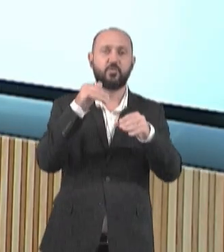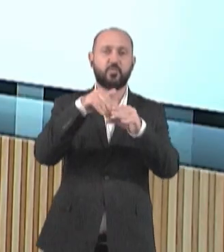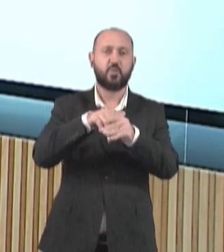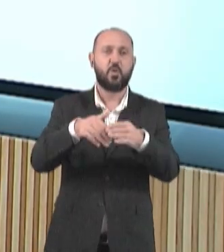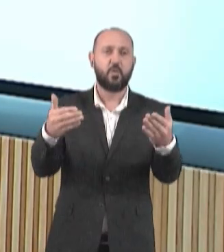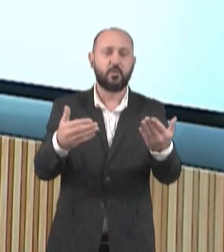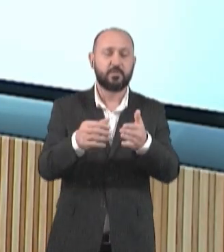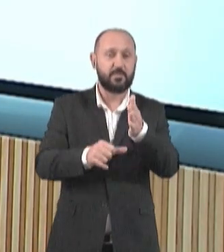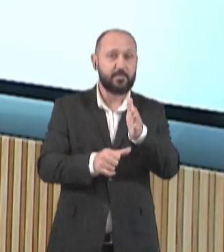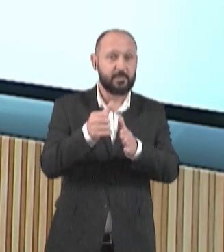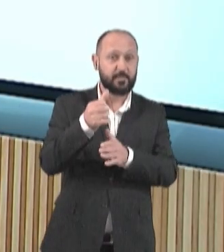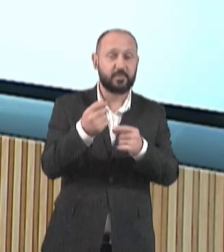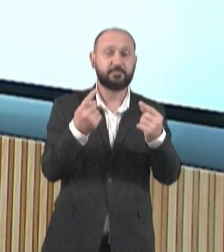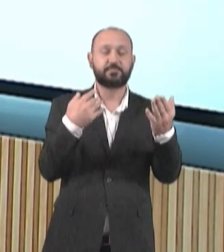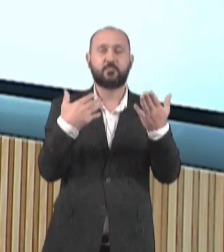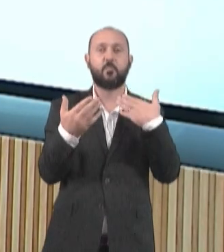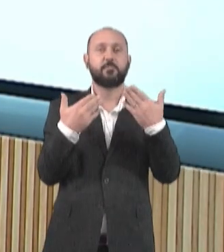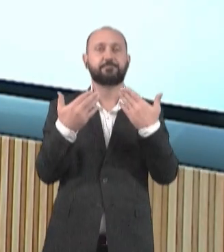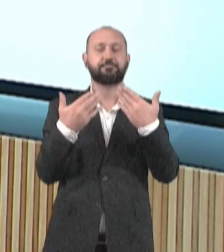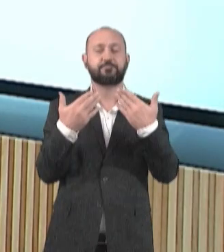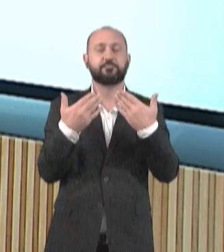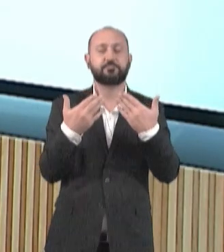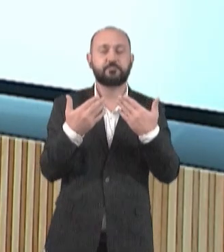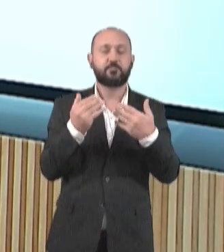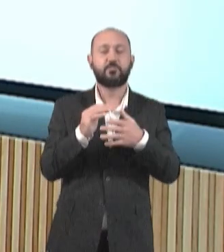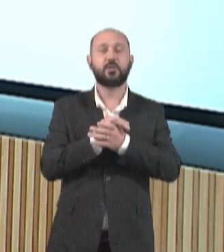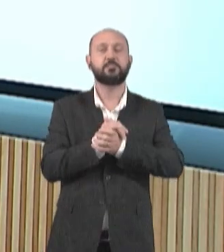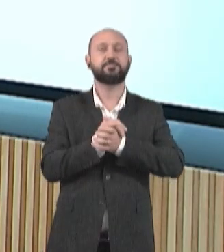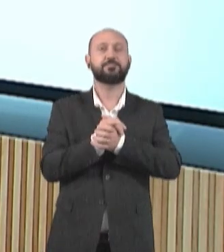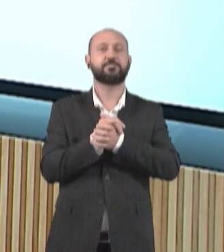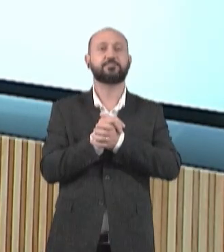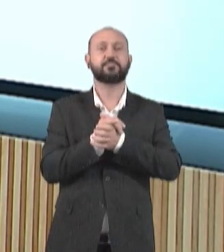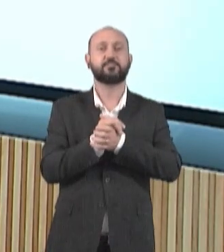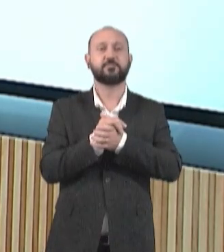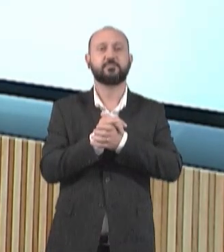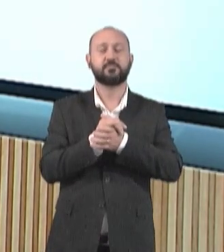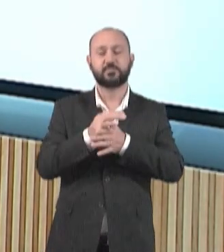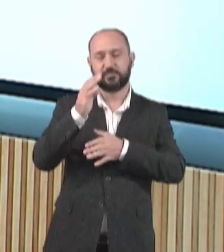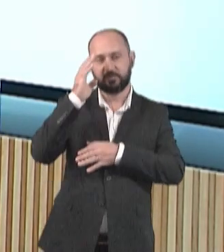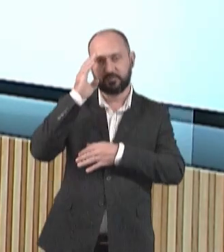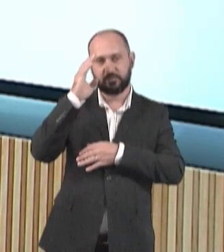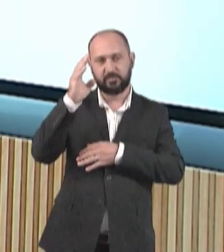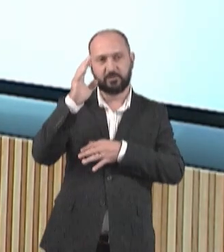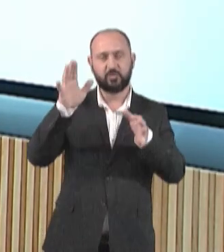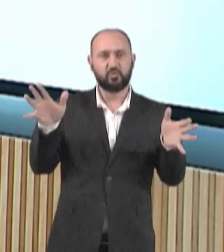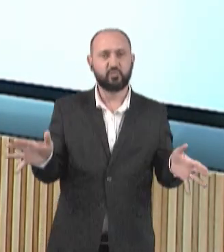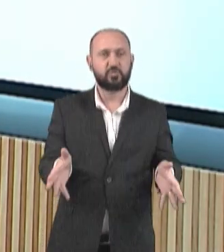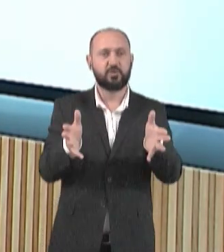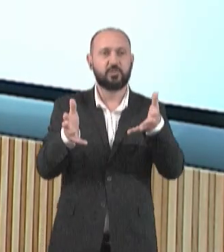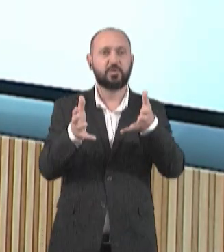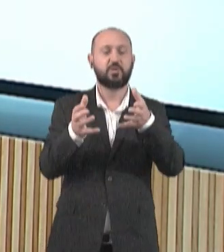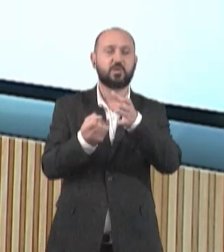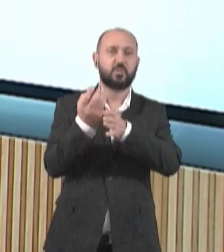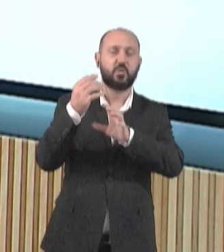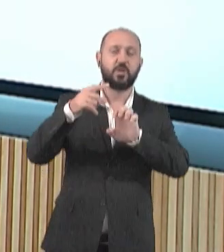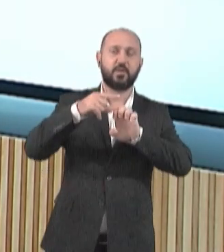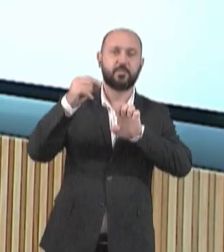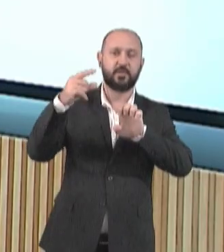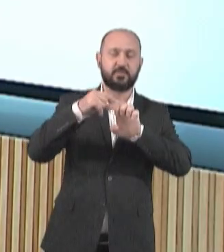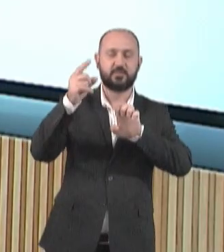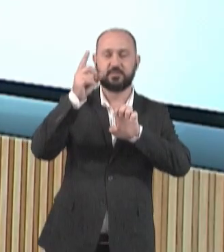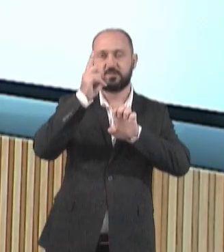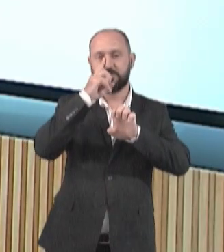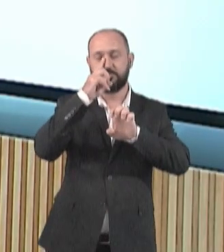votada e aprovada na sua primeira discussão pelo plenário, diretrizes de estímulo ao empreendedorismo